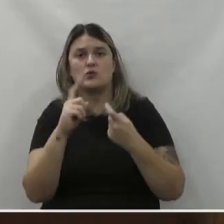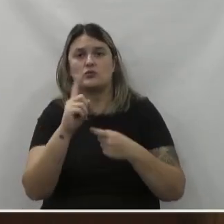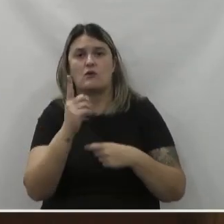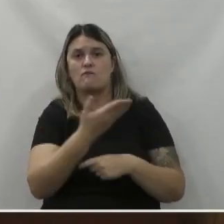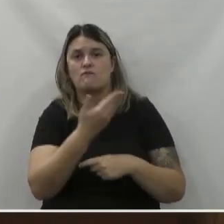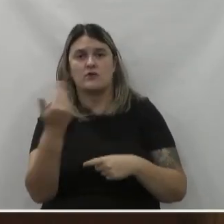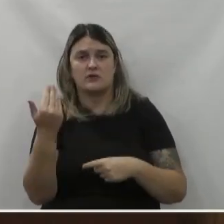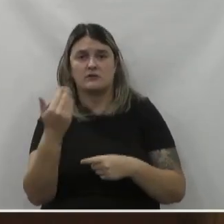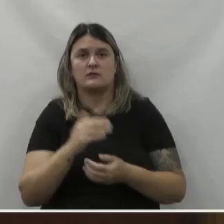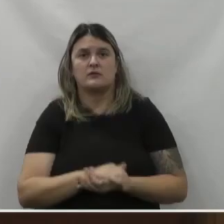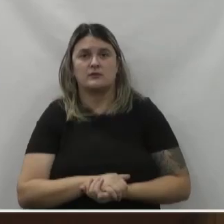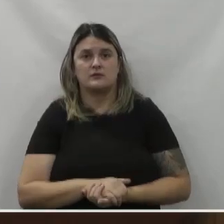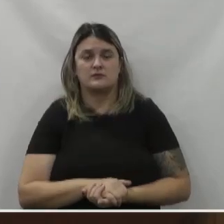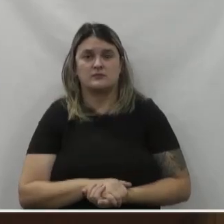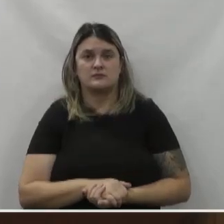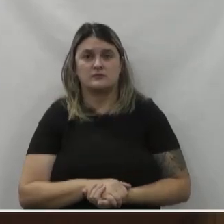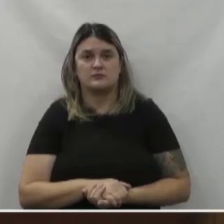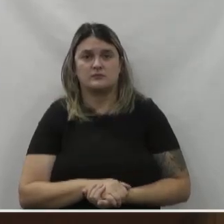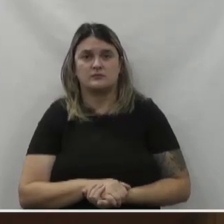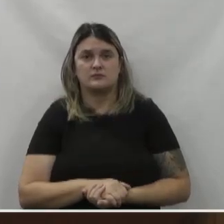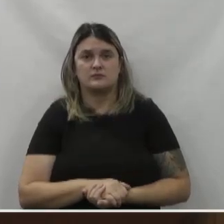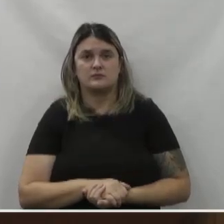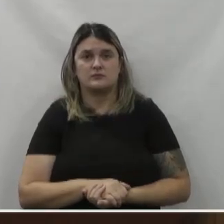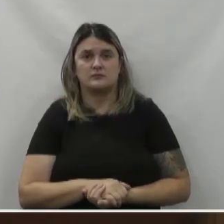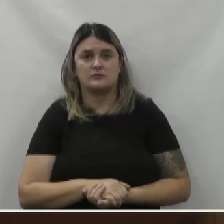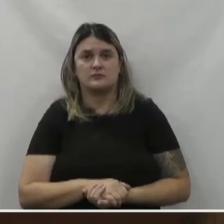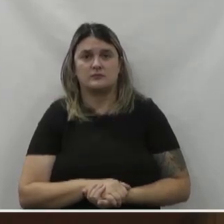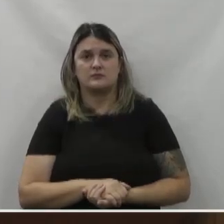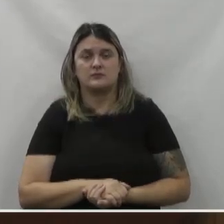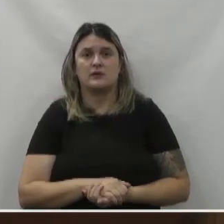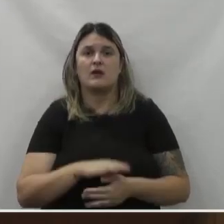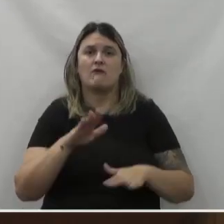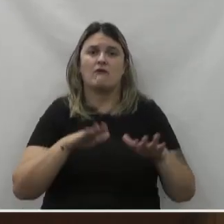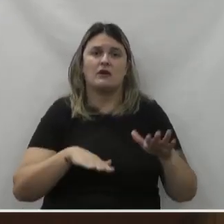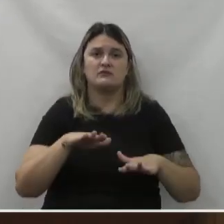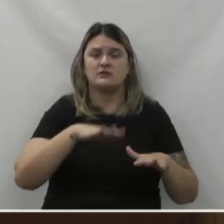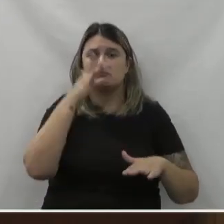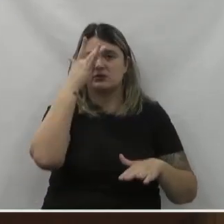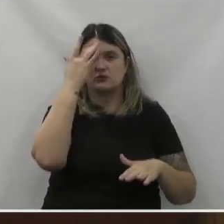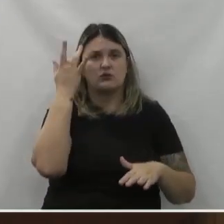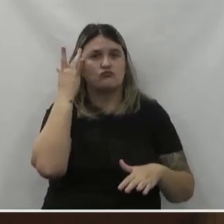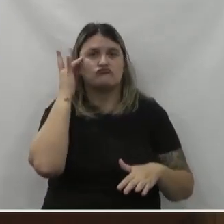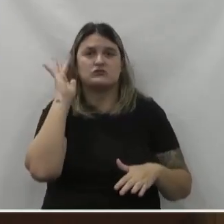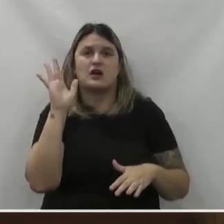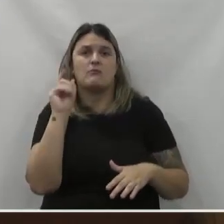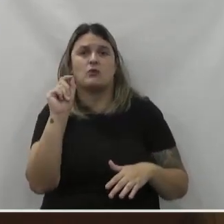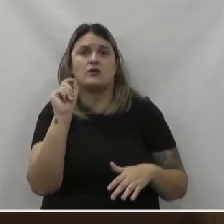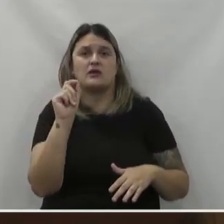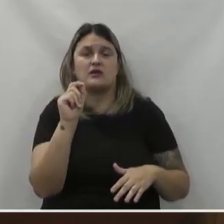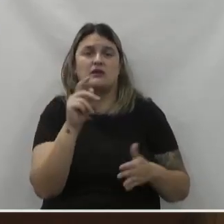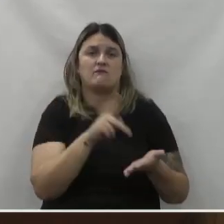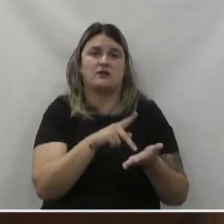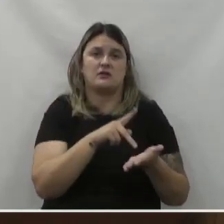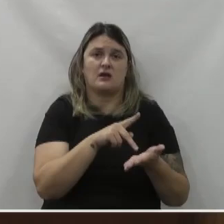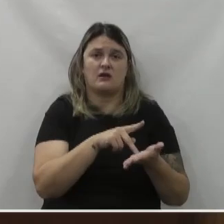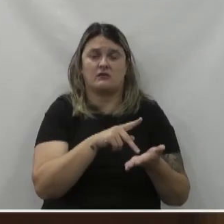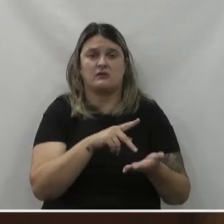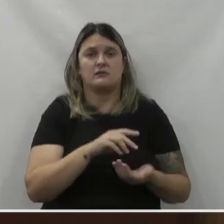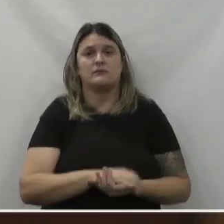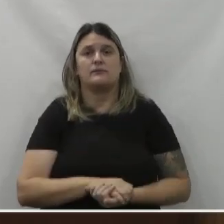vereadora. Daí fica ruim também, sabe, gente? Então às vezes o pessoal não sabe, né, da verdade dos